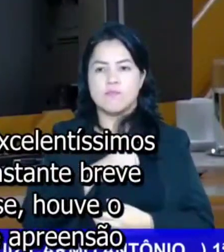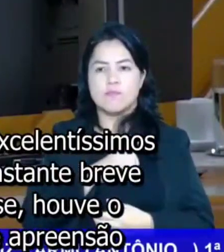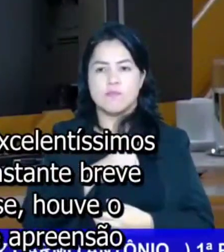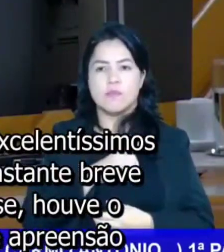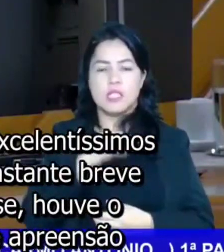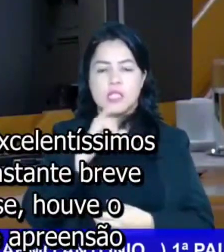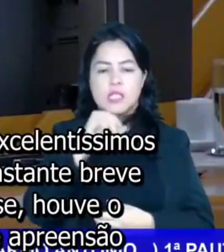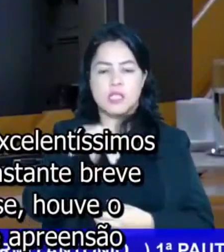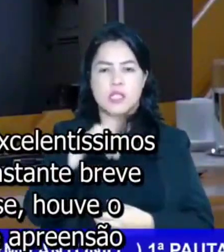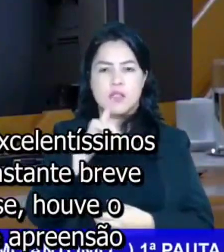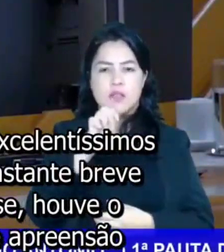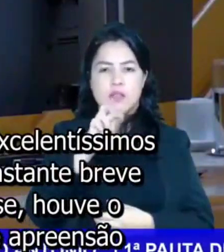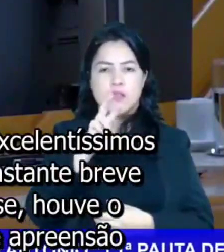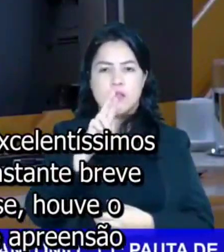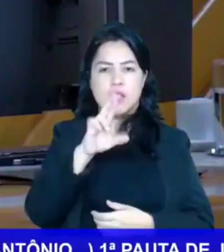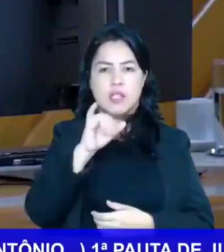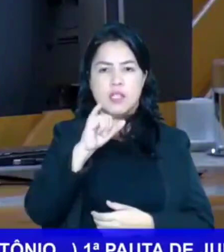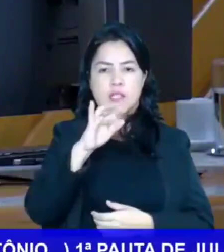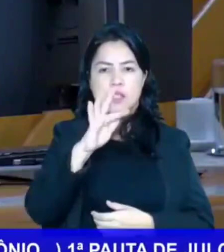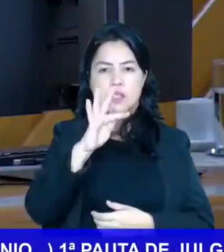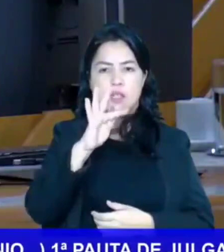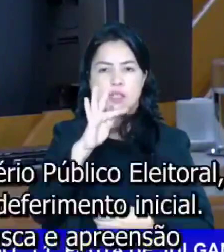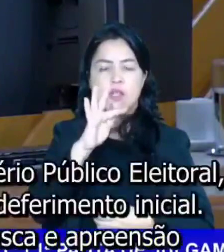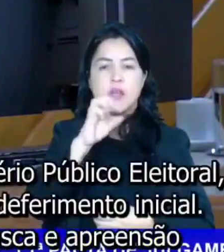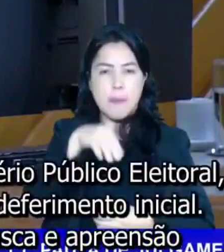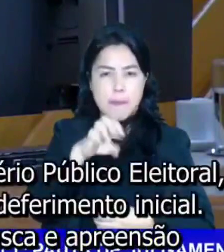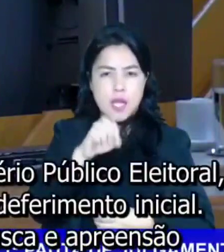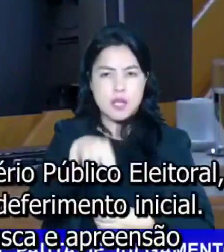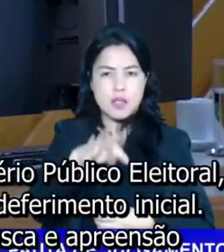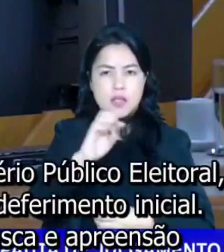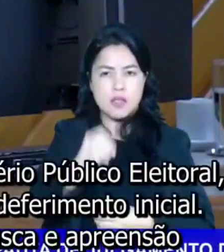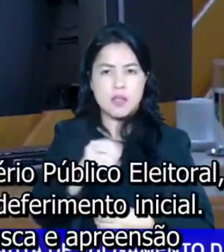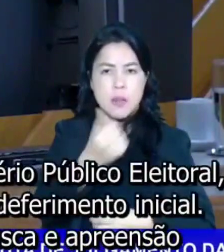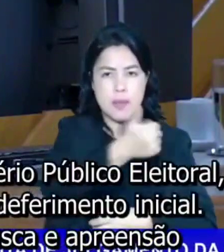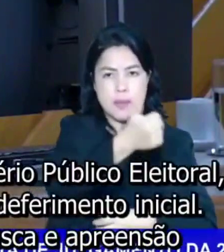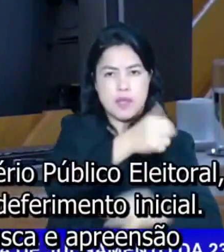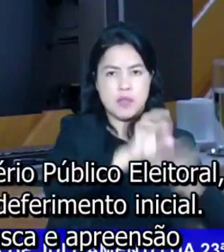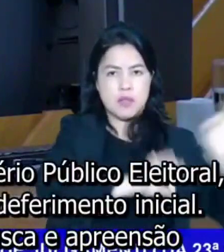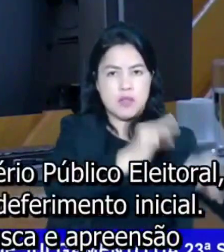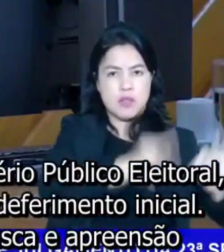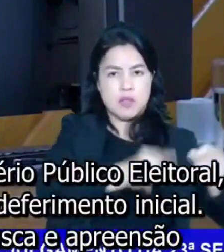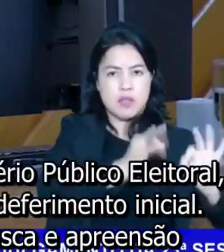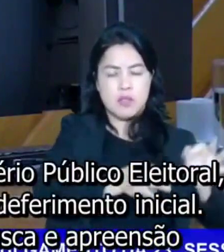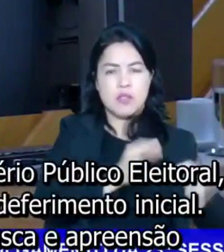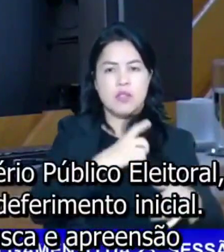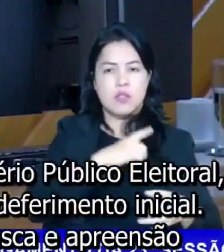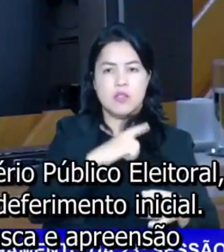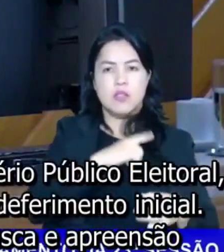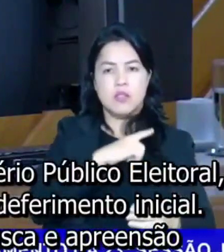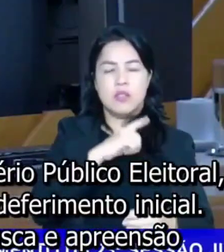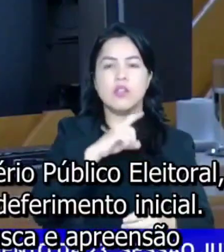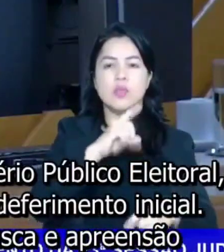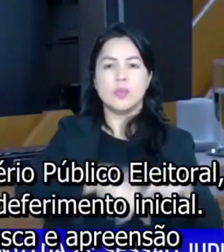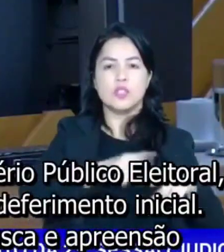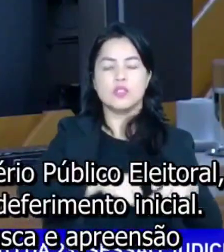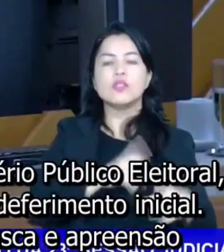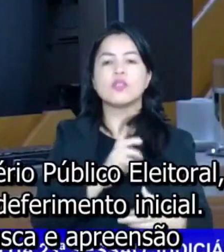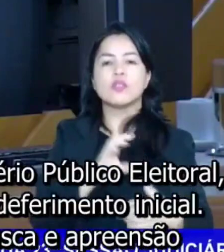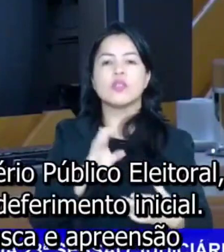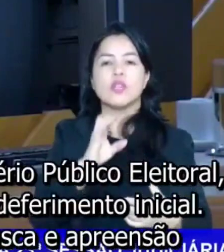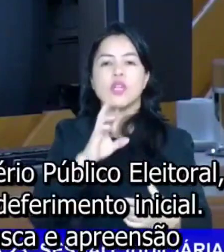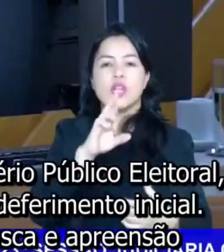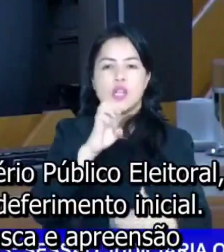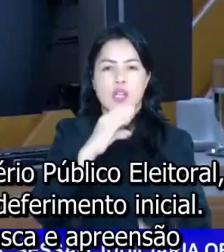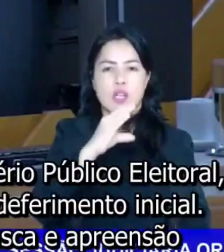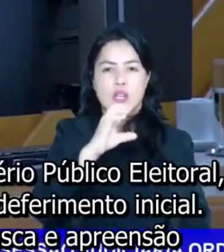uma medida cautelar de busca e apreensão na primeira instância, que foi objeto de recurso pelo Ministério Público